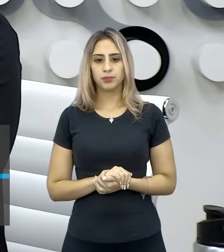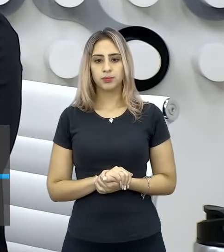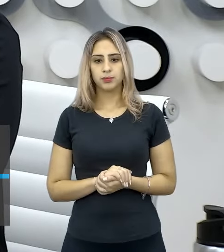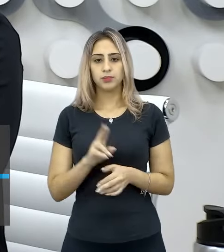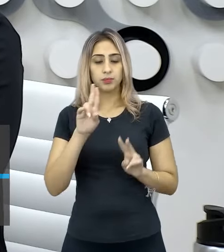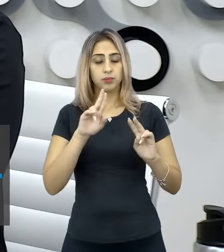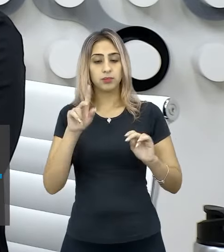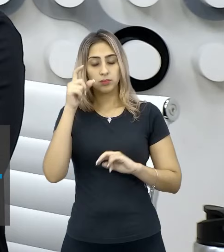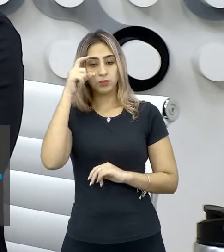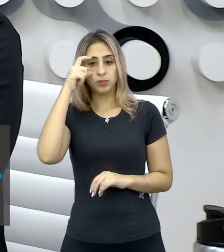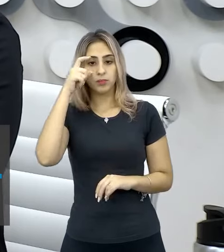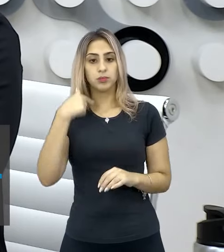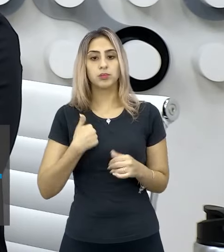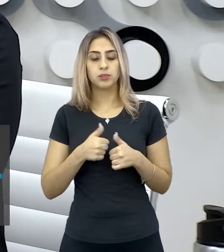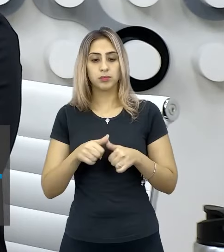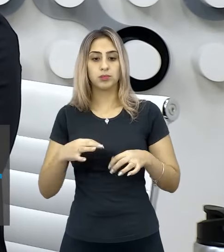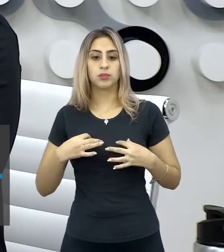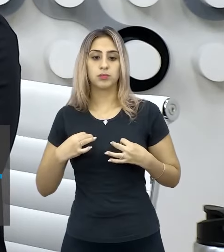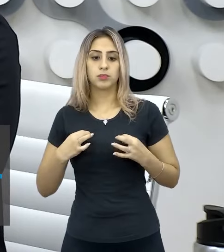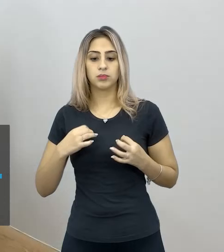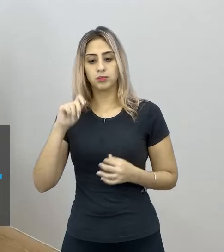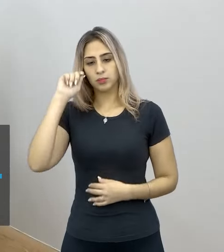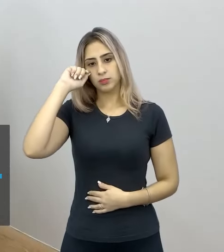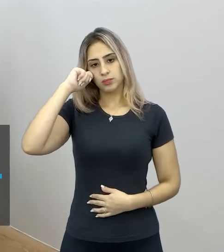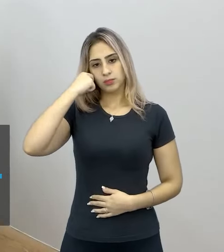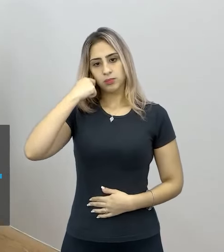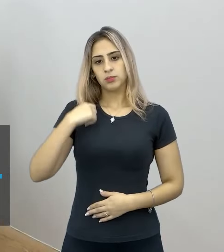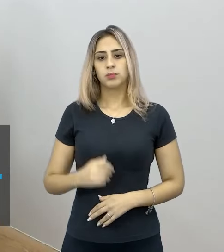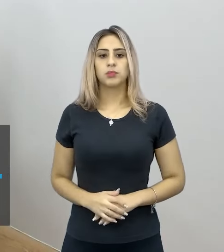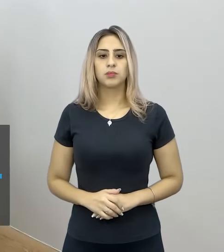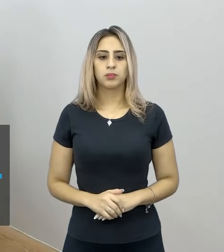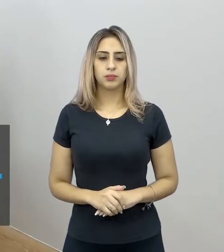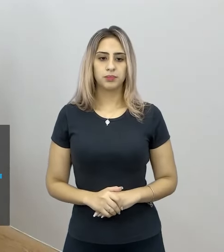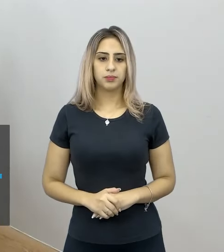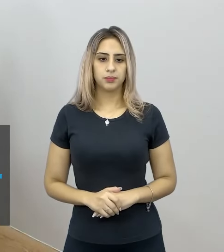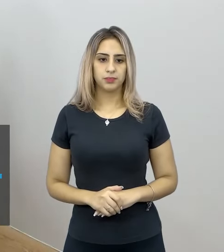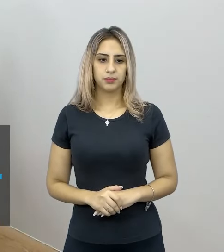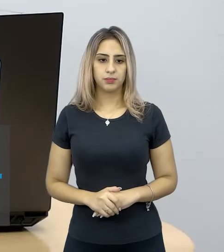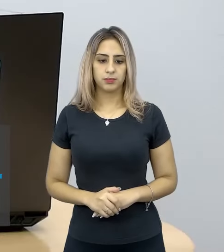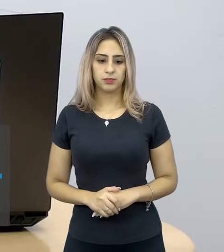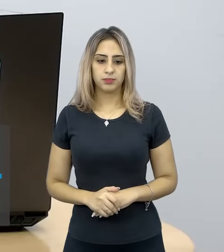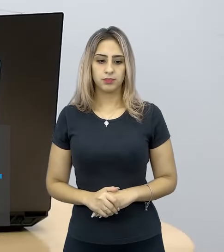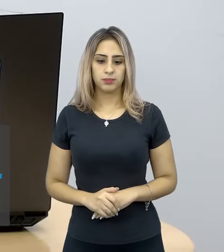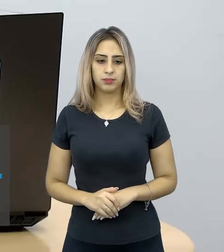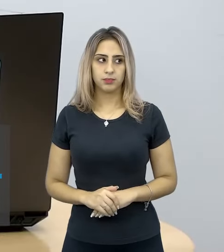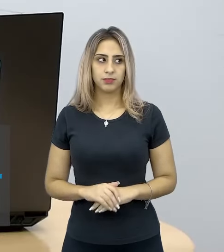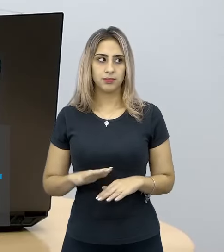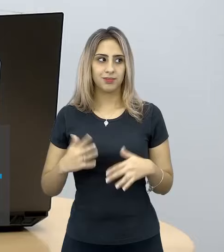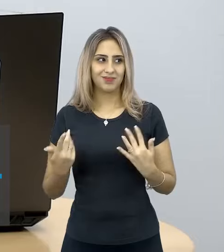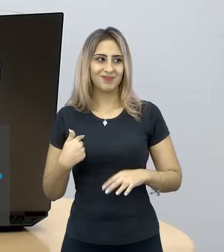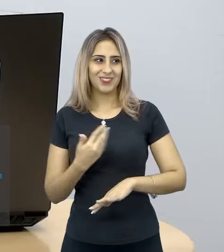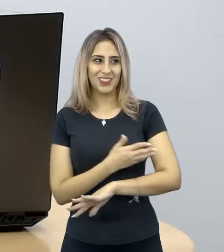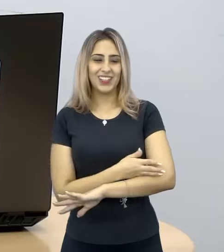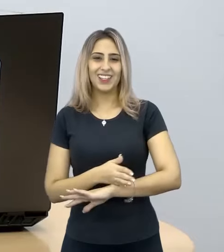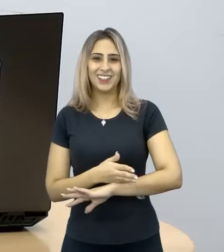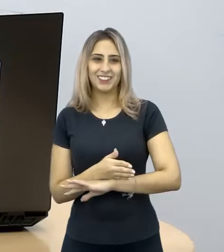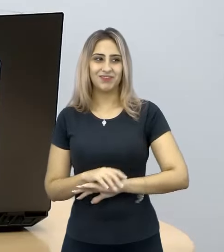Uso óculos e estou com uma camiseta preta. Vamos lá, Vivi? Vamos lá. Então, vamos começar.